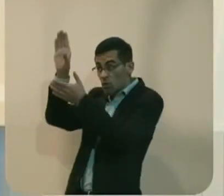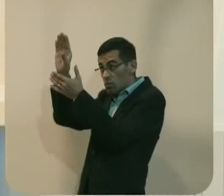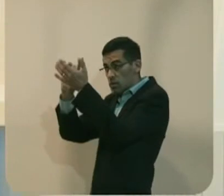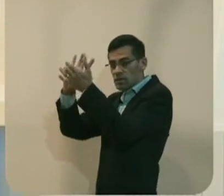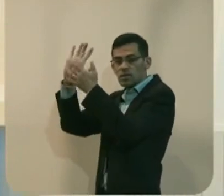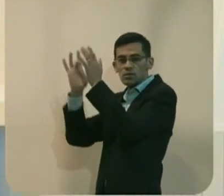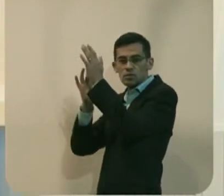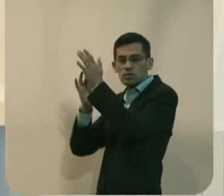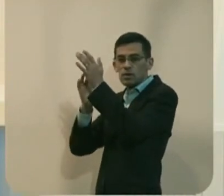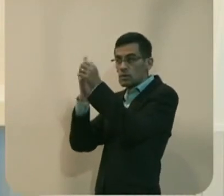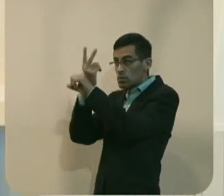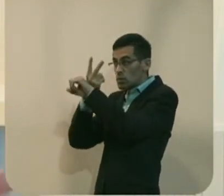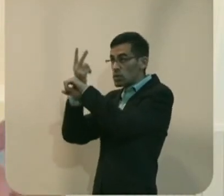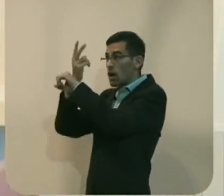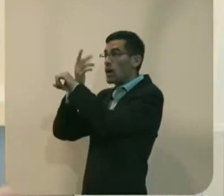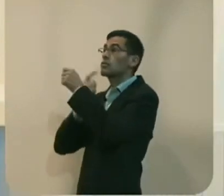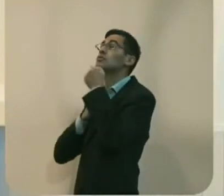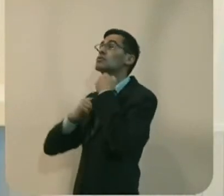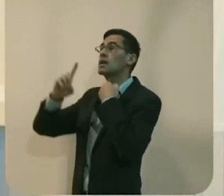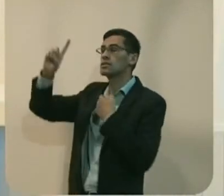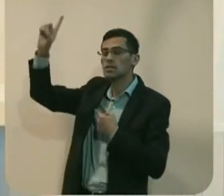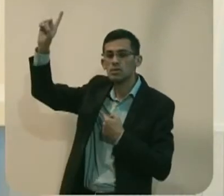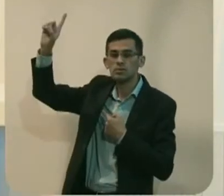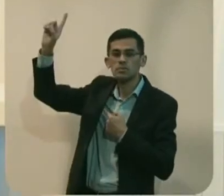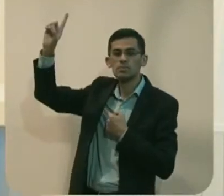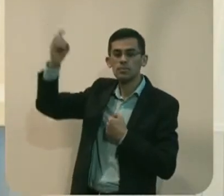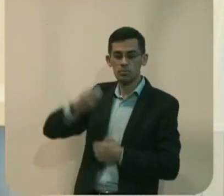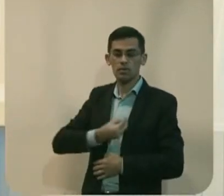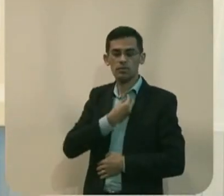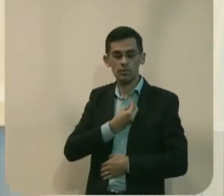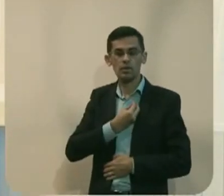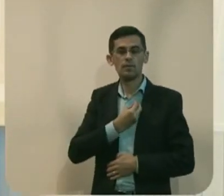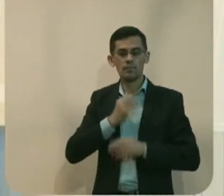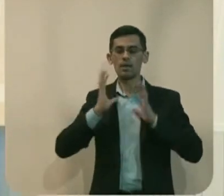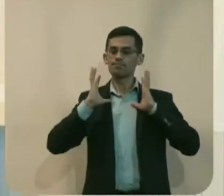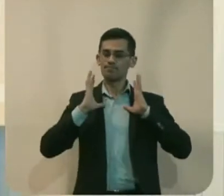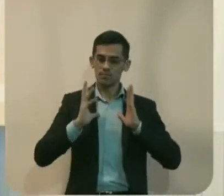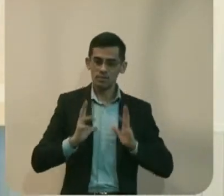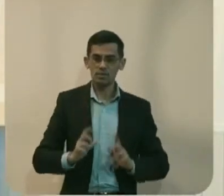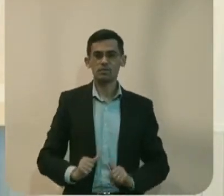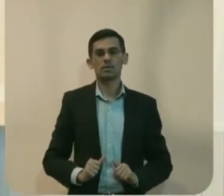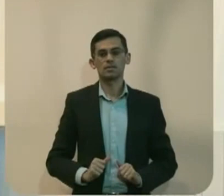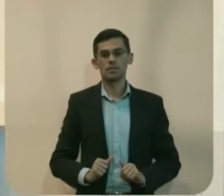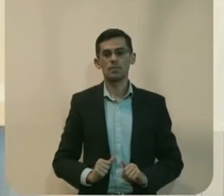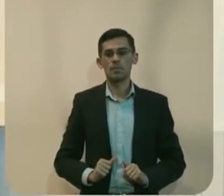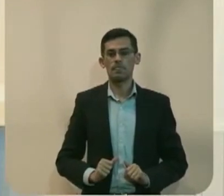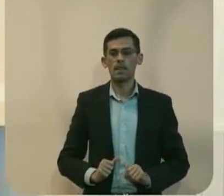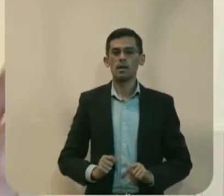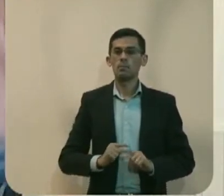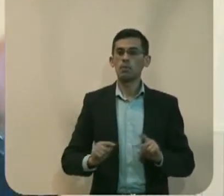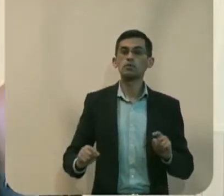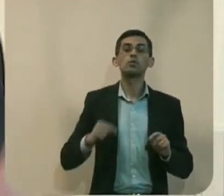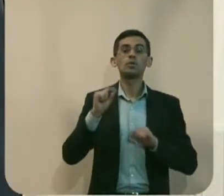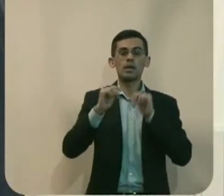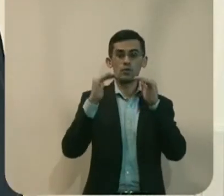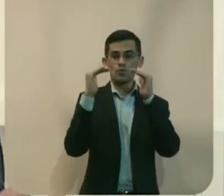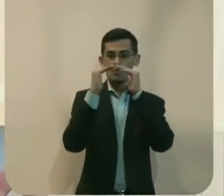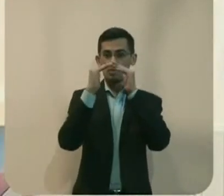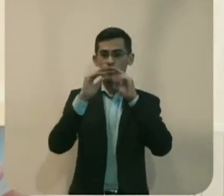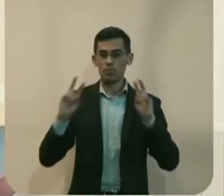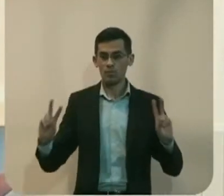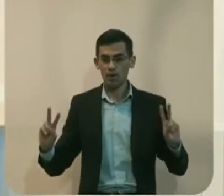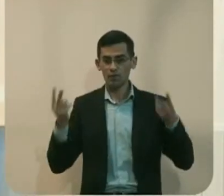viver. E quando a gente busca a maneira de Deus para viver, isso é santificação. E sabe, isso tem tudo a ver com a